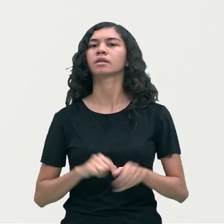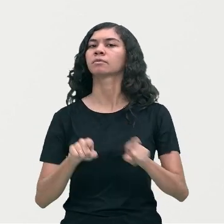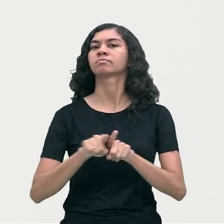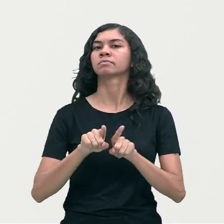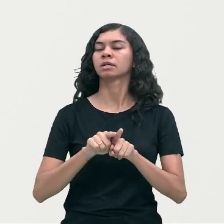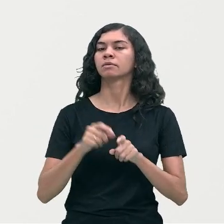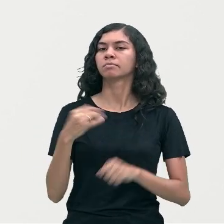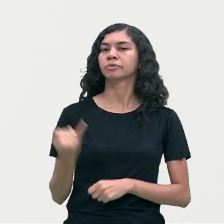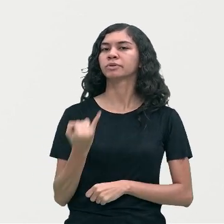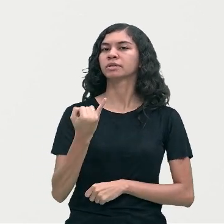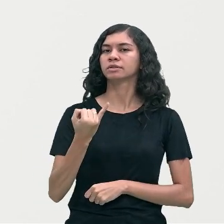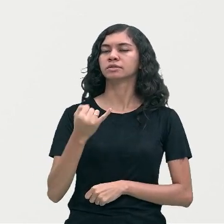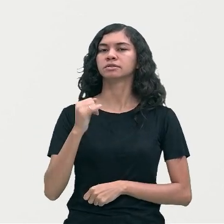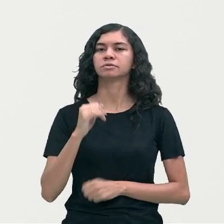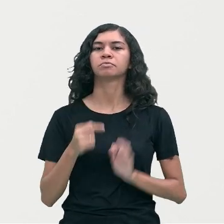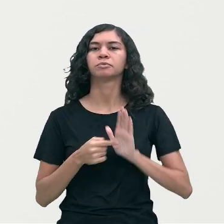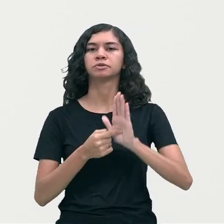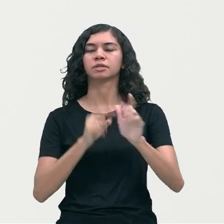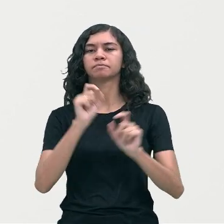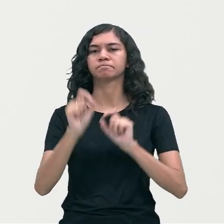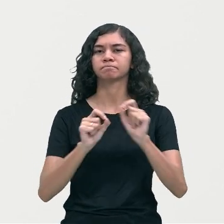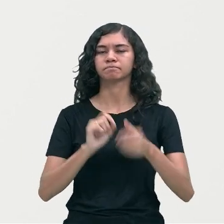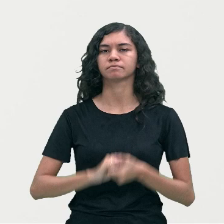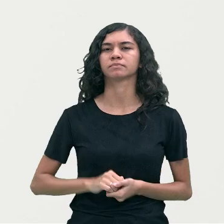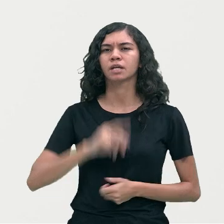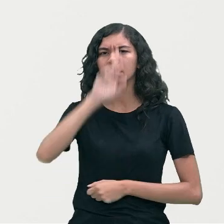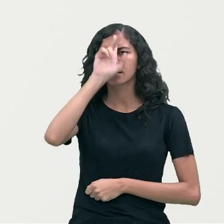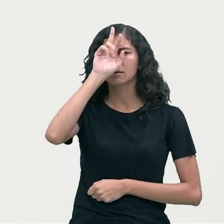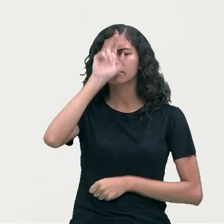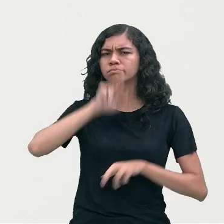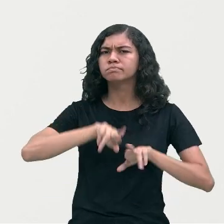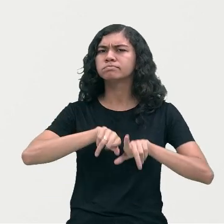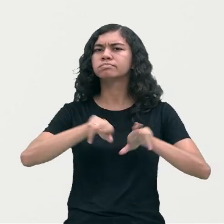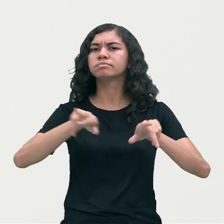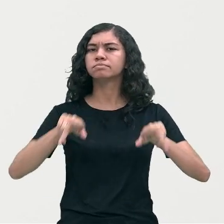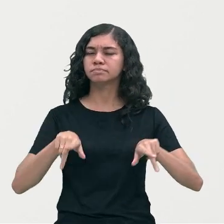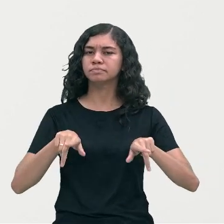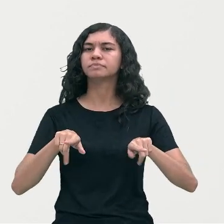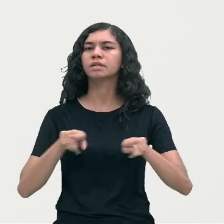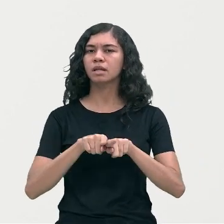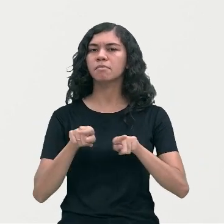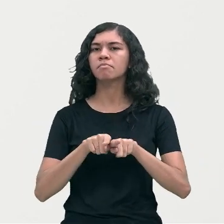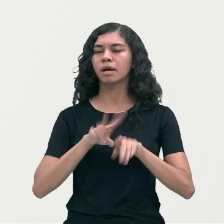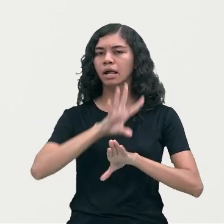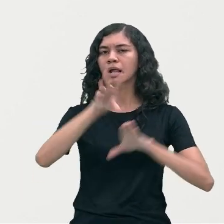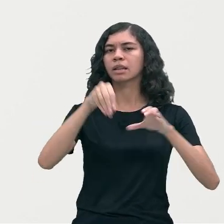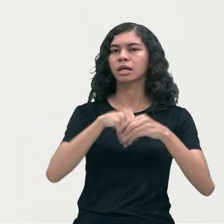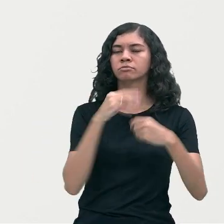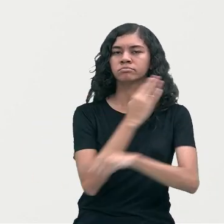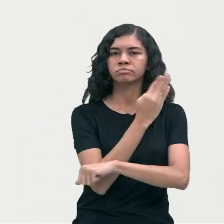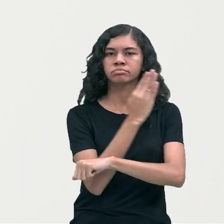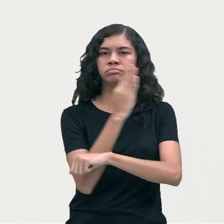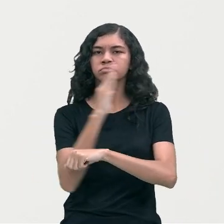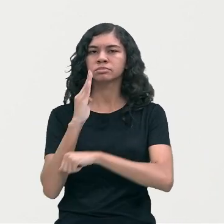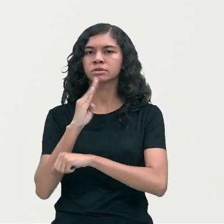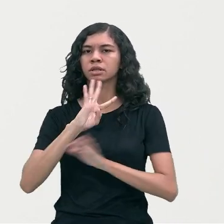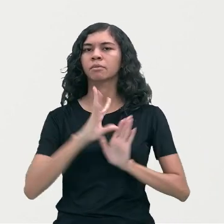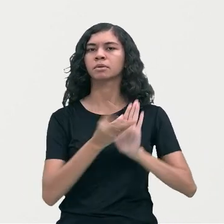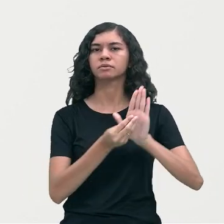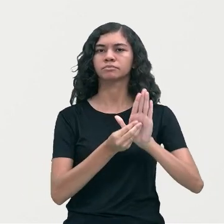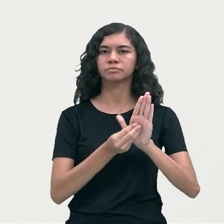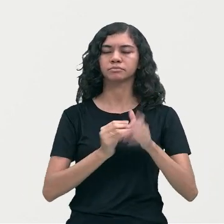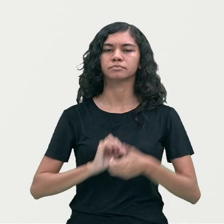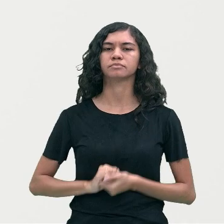esquecer dos pequenos, né? Os insetos também fazem parte da biodiversidade da Amazônia. Então, a